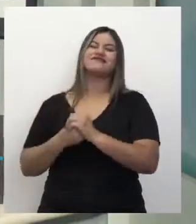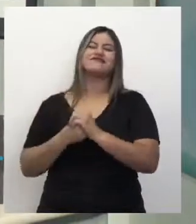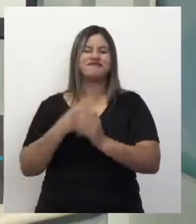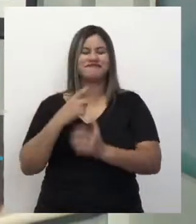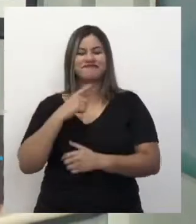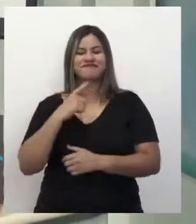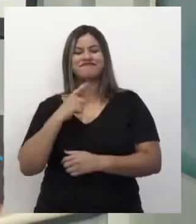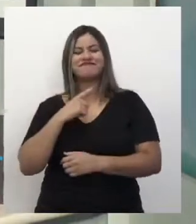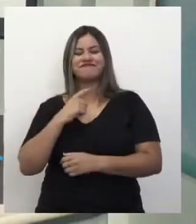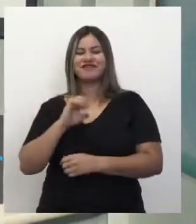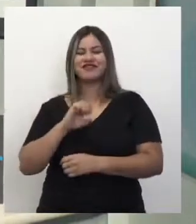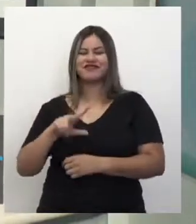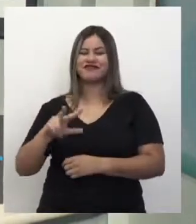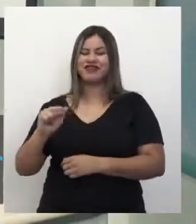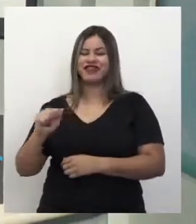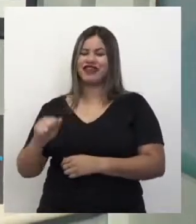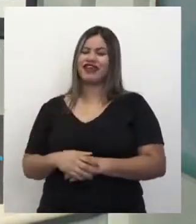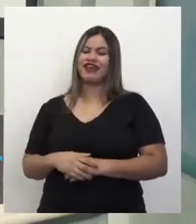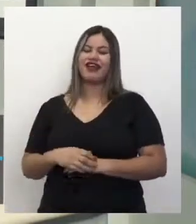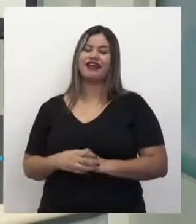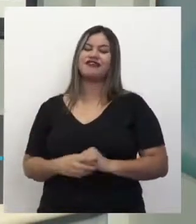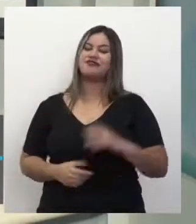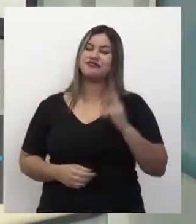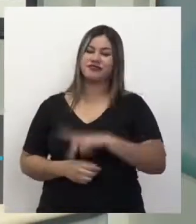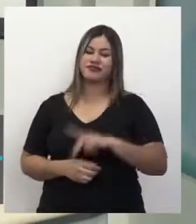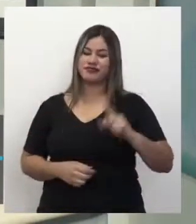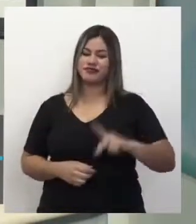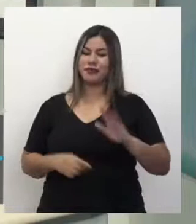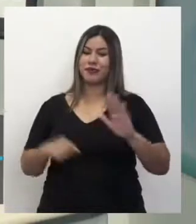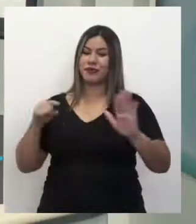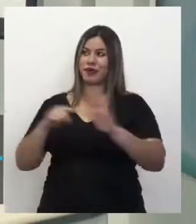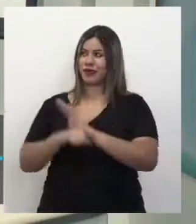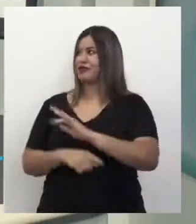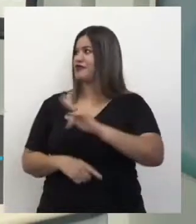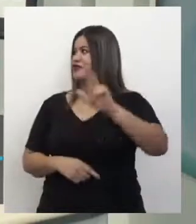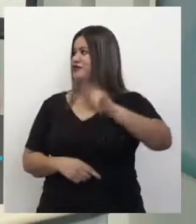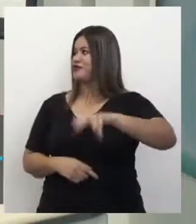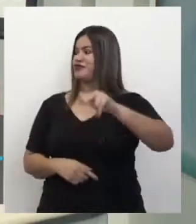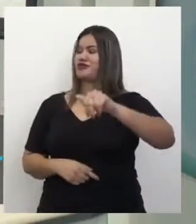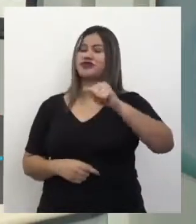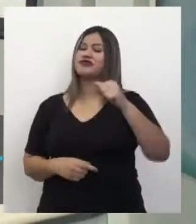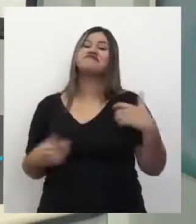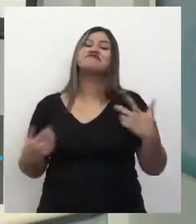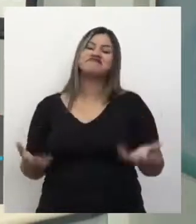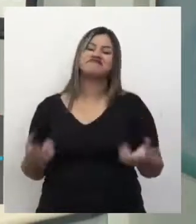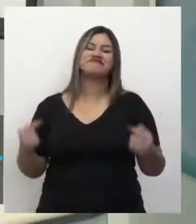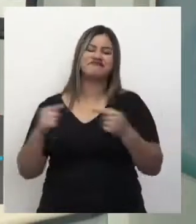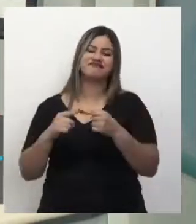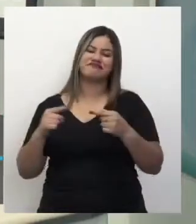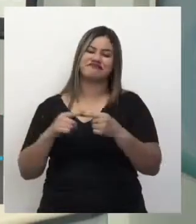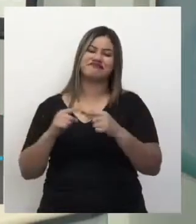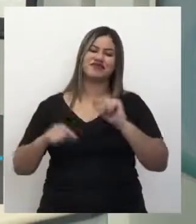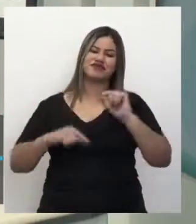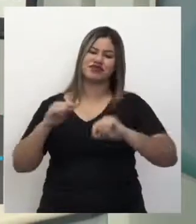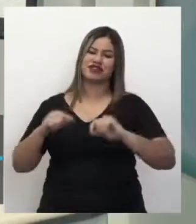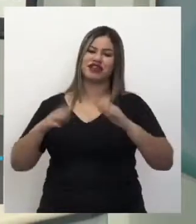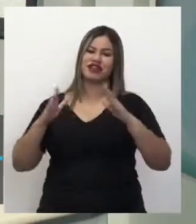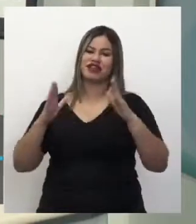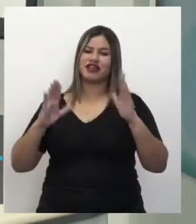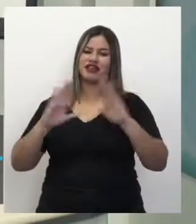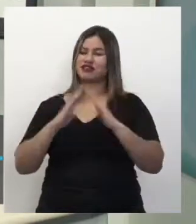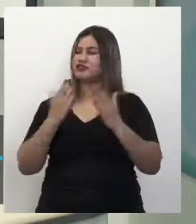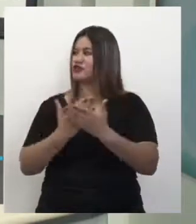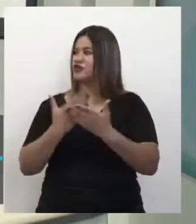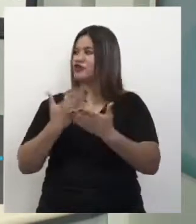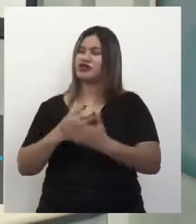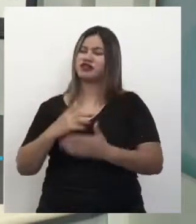eles no EVA. Eu até perguntei para os professores aí, quem nunca? Olha aí, que é o clássico, né? Dentro da sala, os seus primeiros